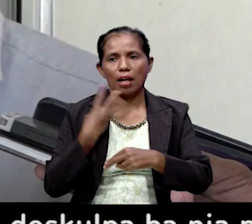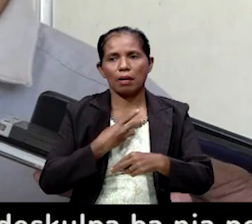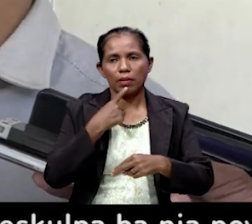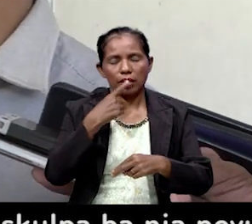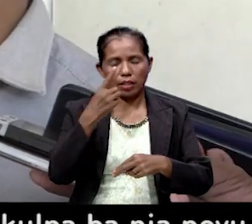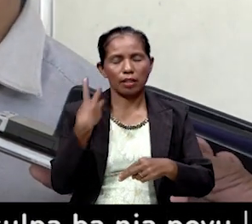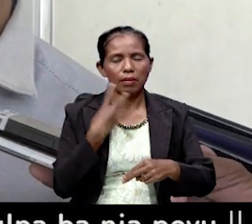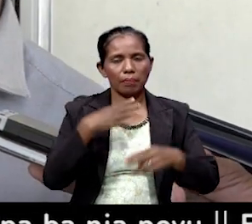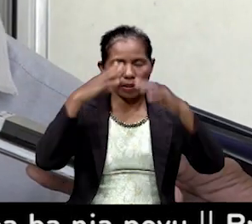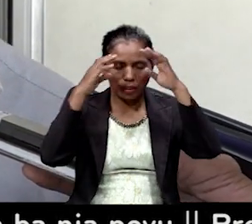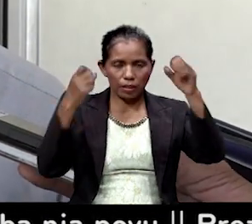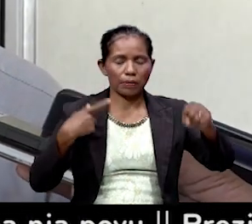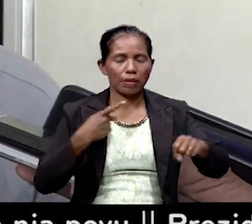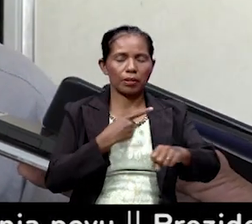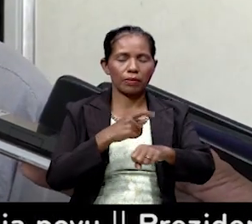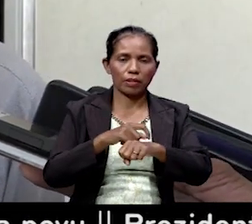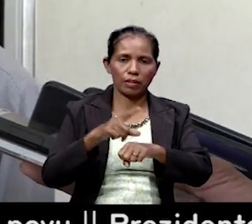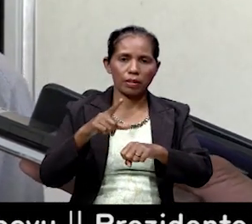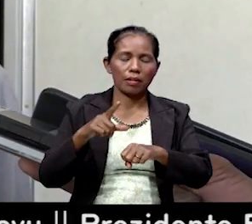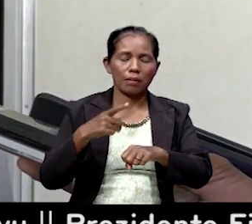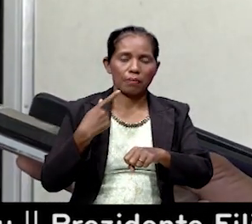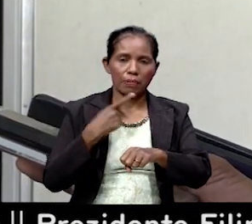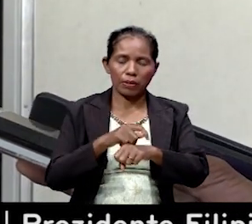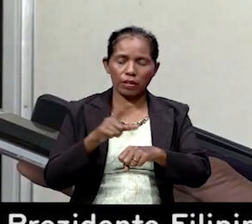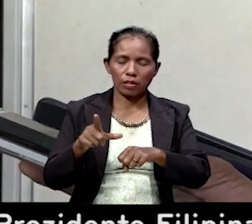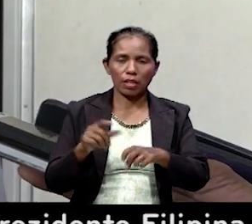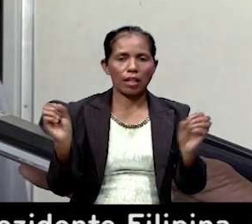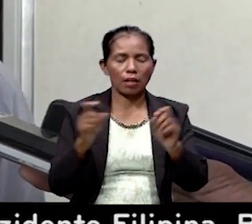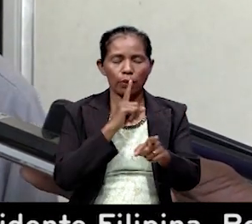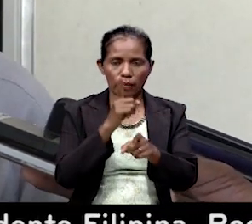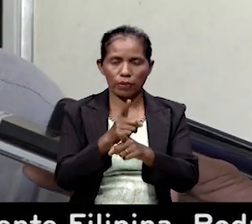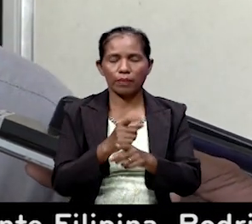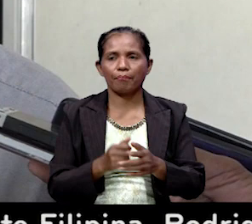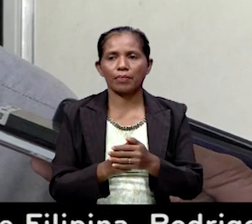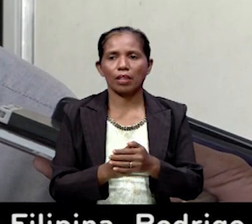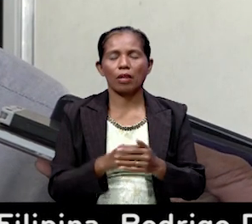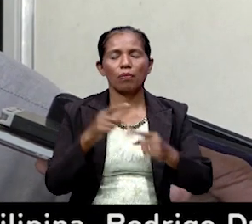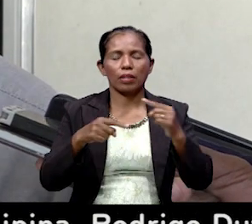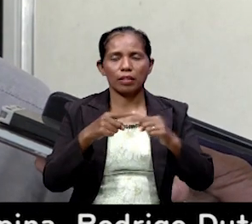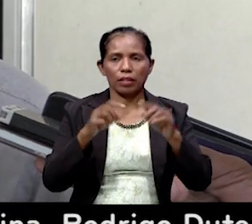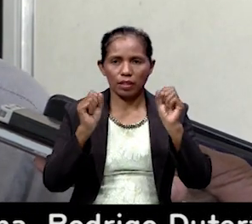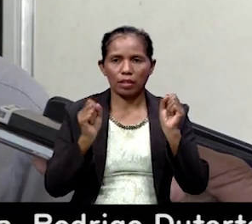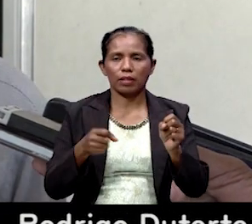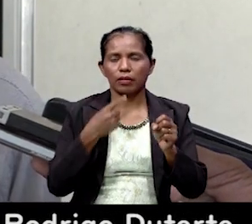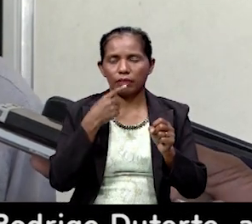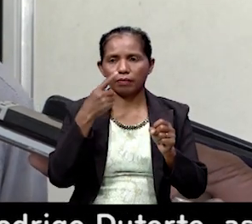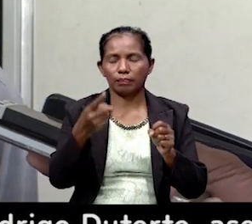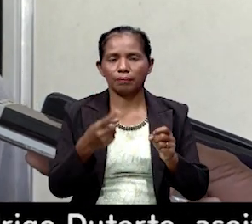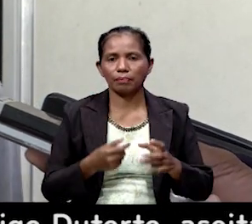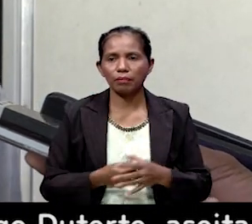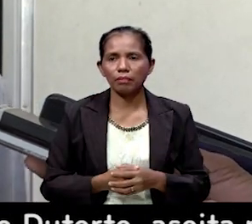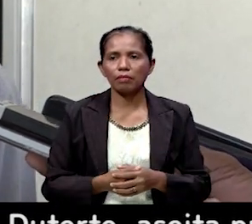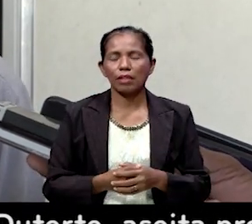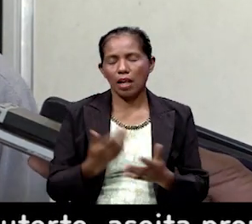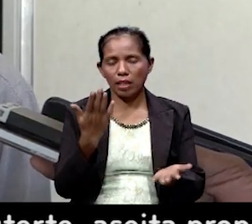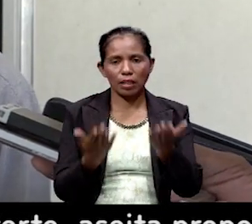né? Mas durante nem o da responsável ele do órgão ainda, né? Vai ir a tu sai, né? Com certeza nem ter tu